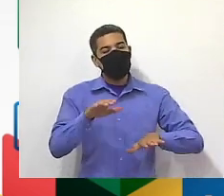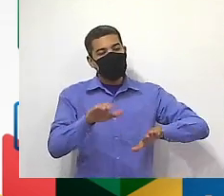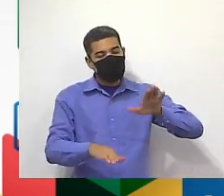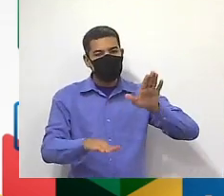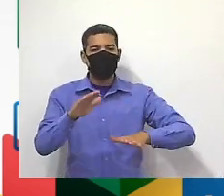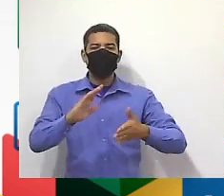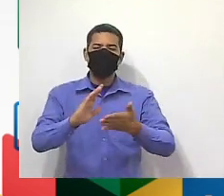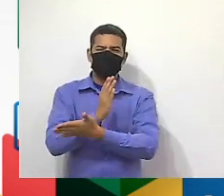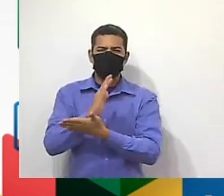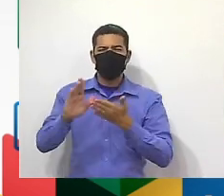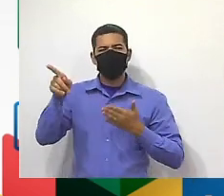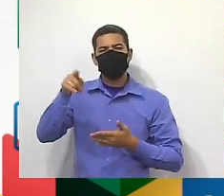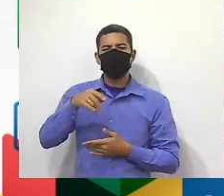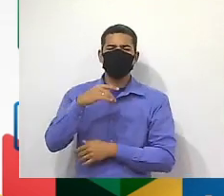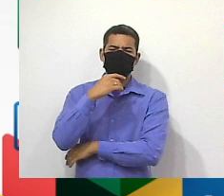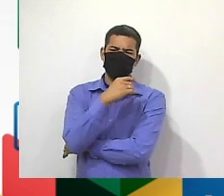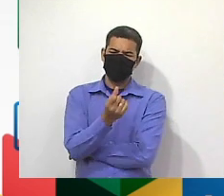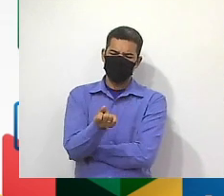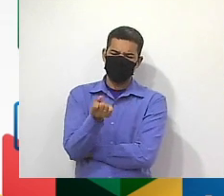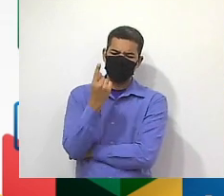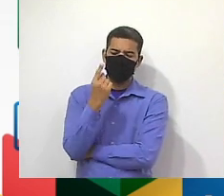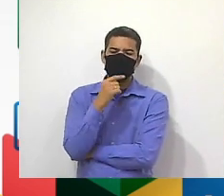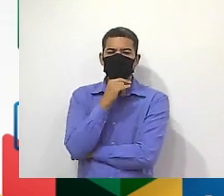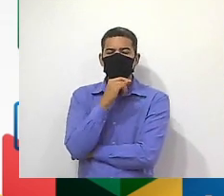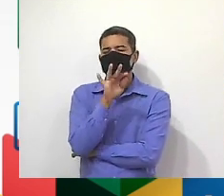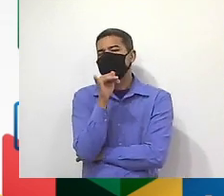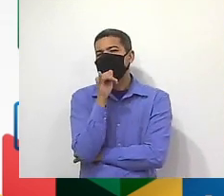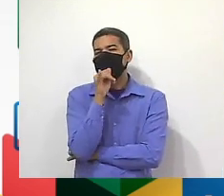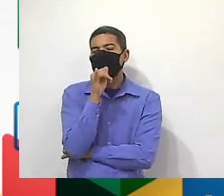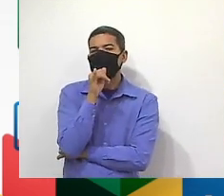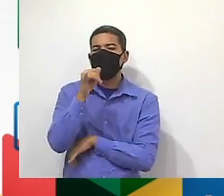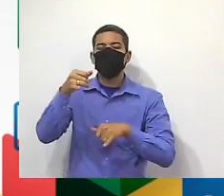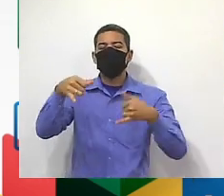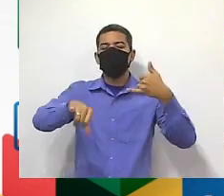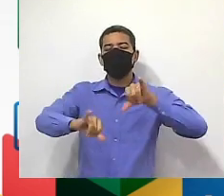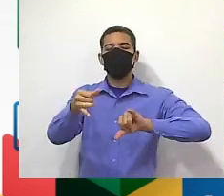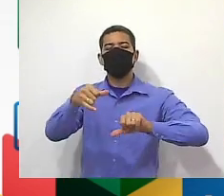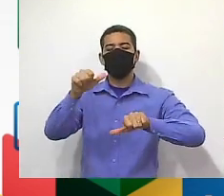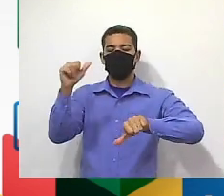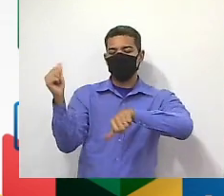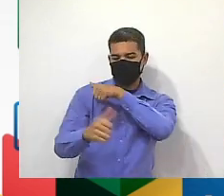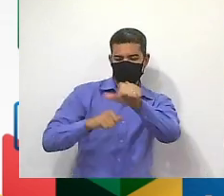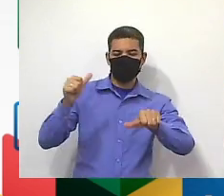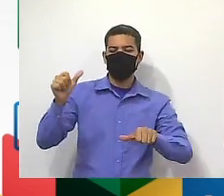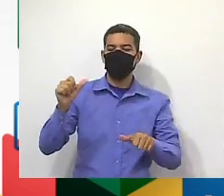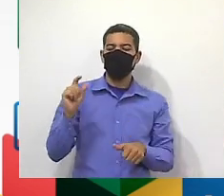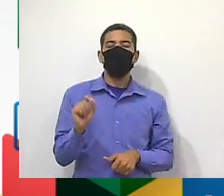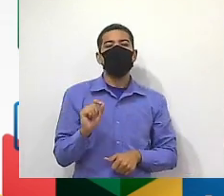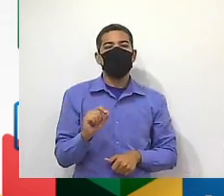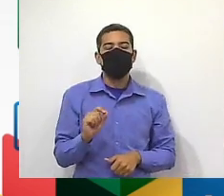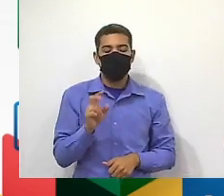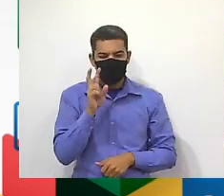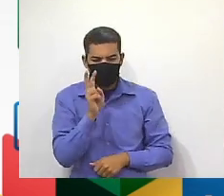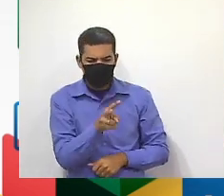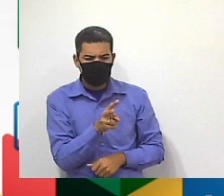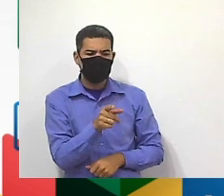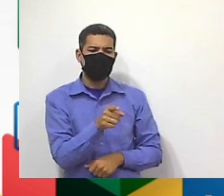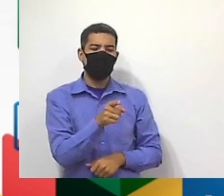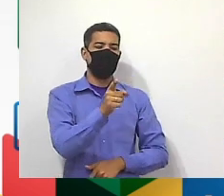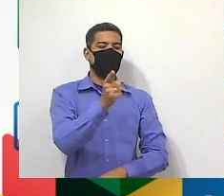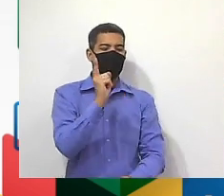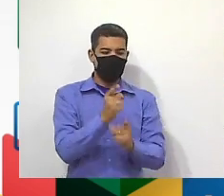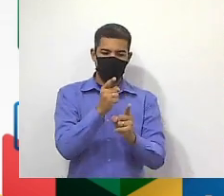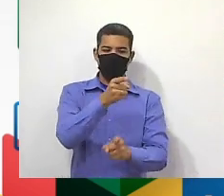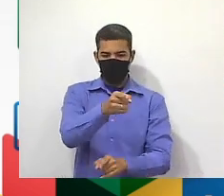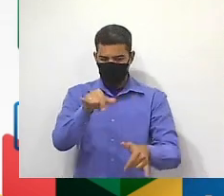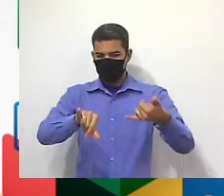possam parecer boba, mas não é. O que é uma reação química? Como é que eu olho para alguma coisa e digo aqui